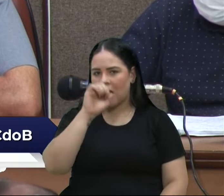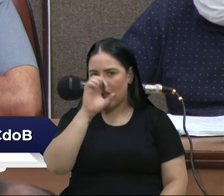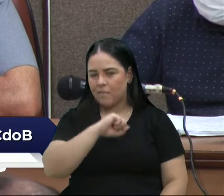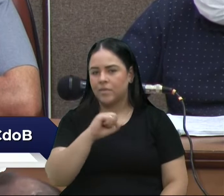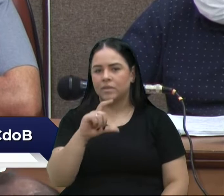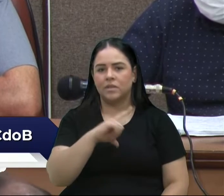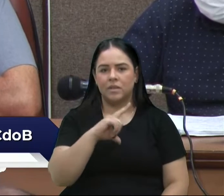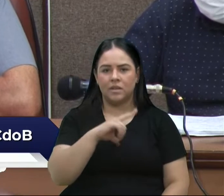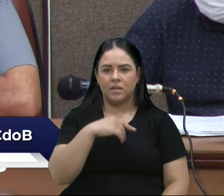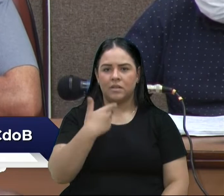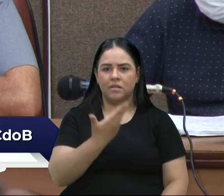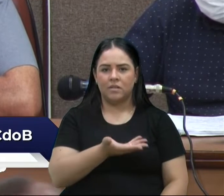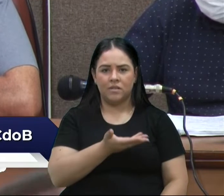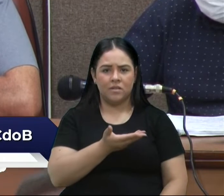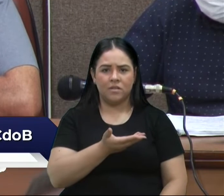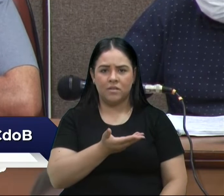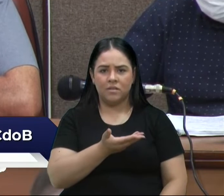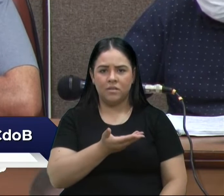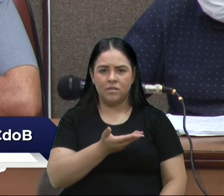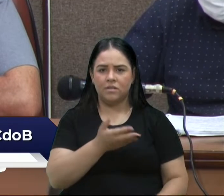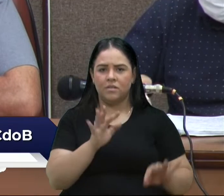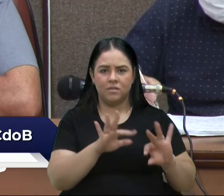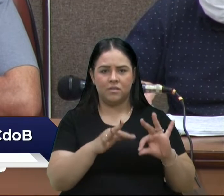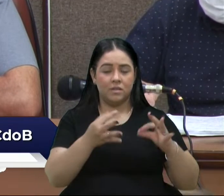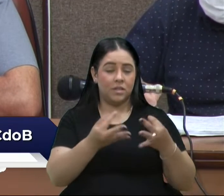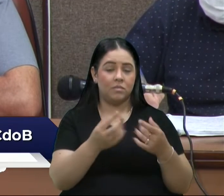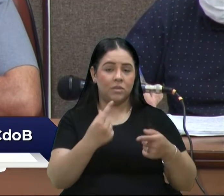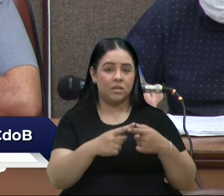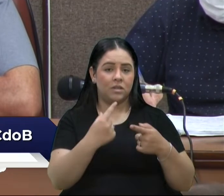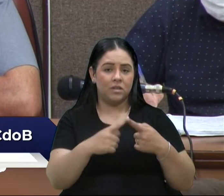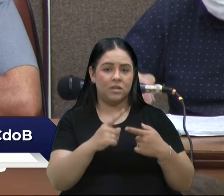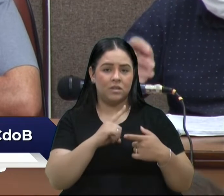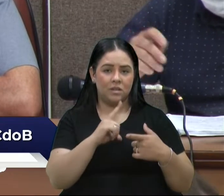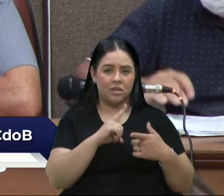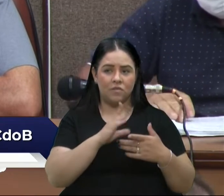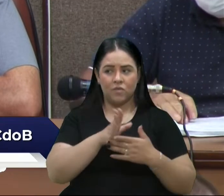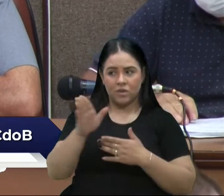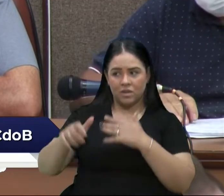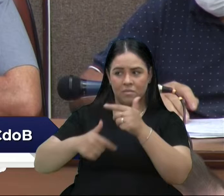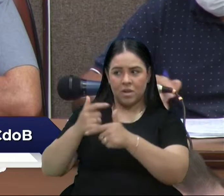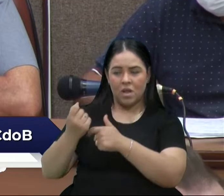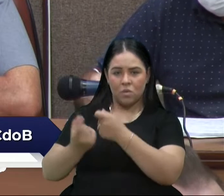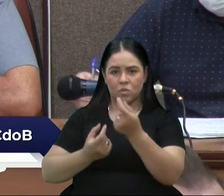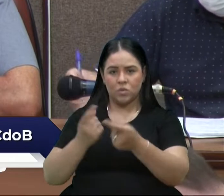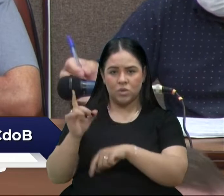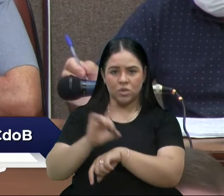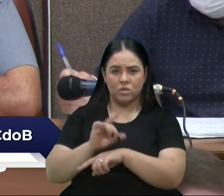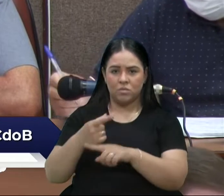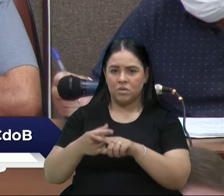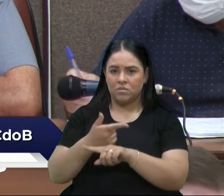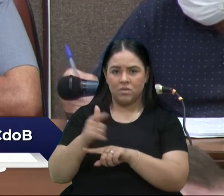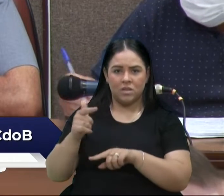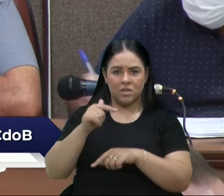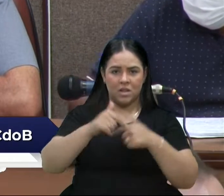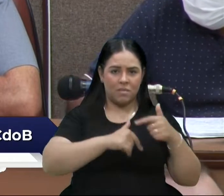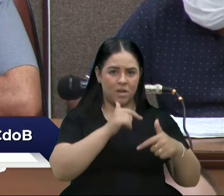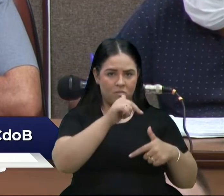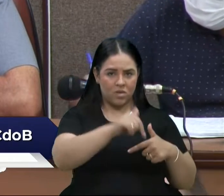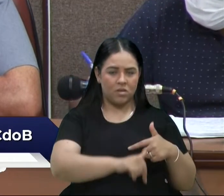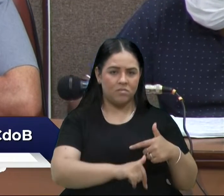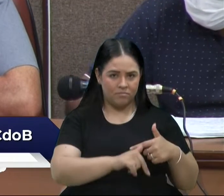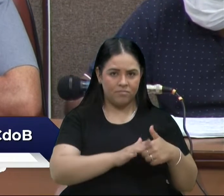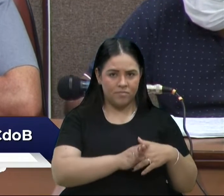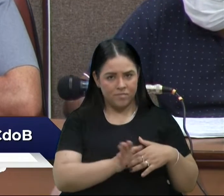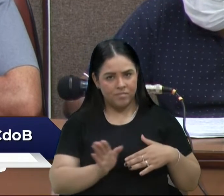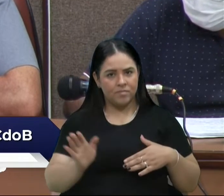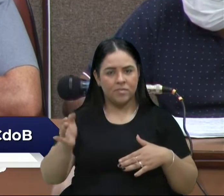da família, né, porque é angústia, né, o morador aqui foi trabalhar uns dias lá, porque não tinha trabalho aqui, né? E acabou